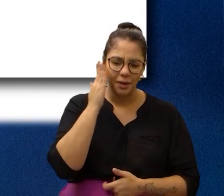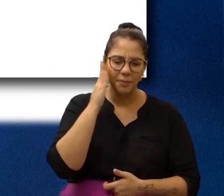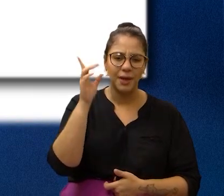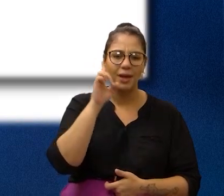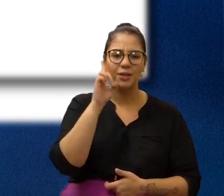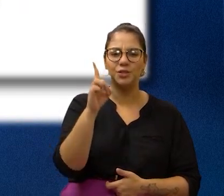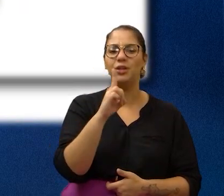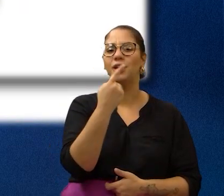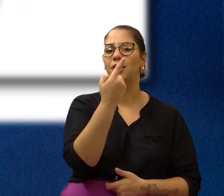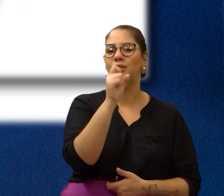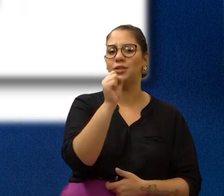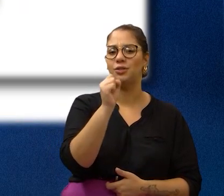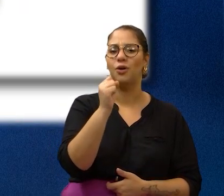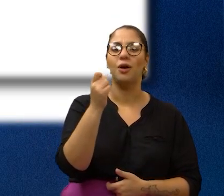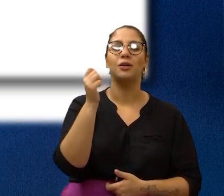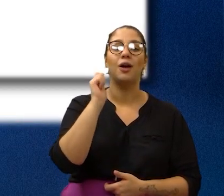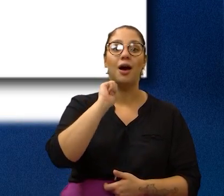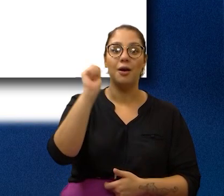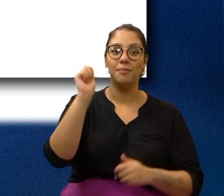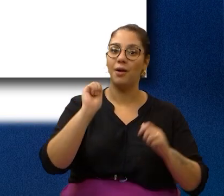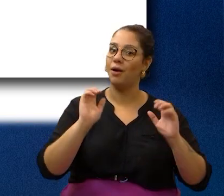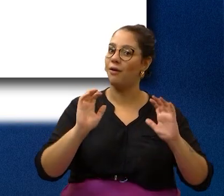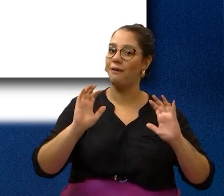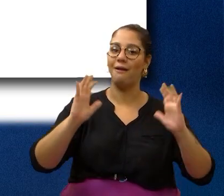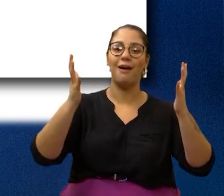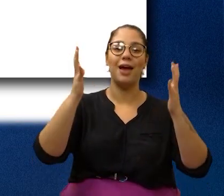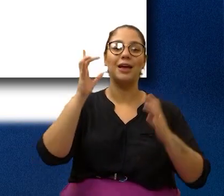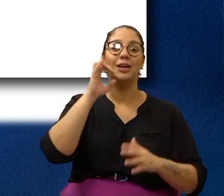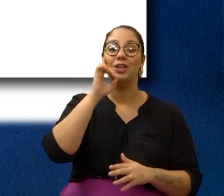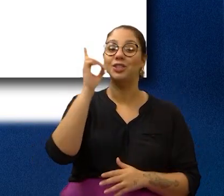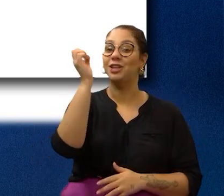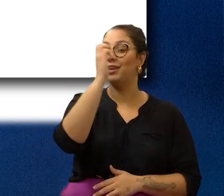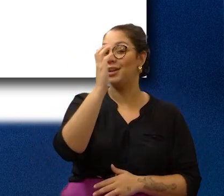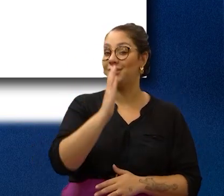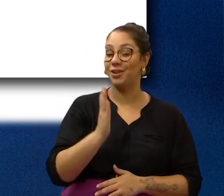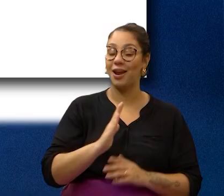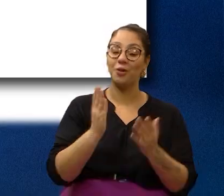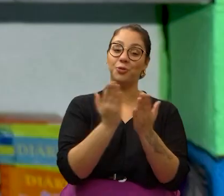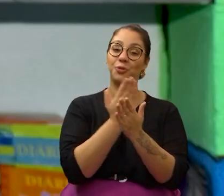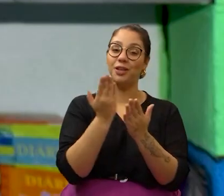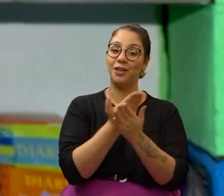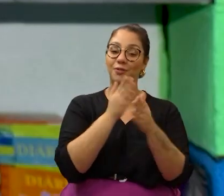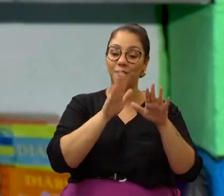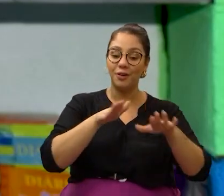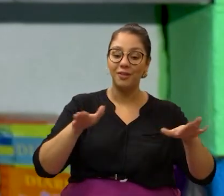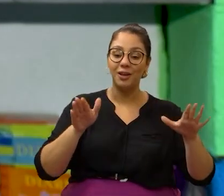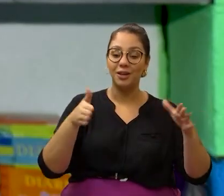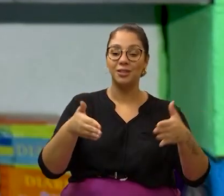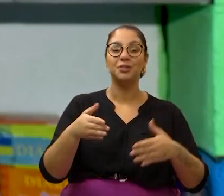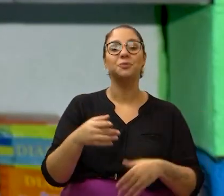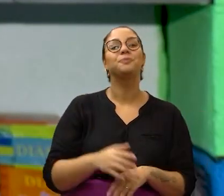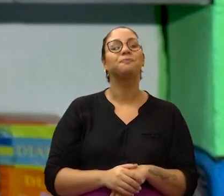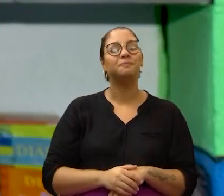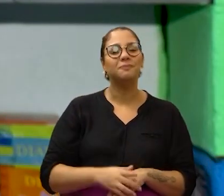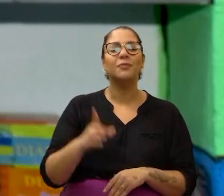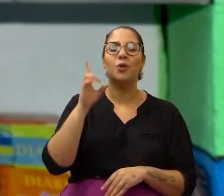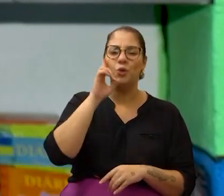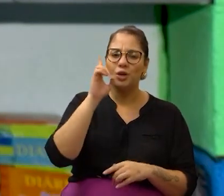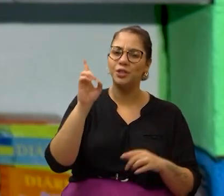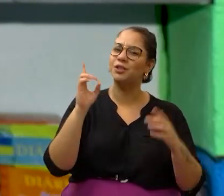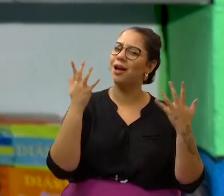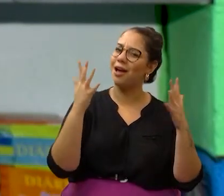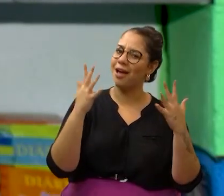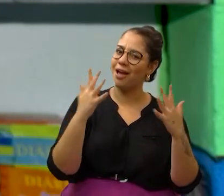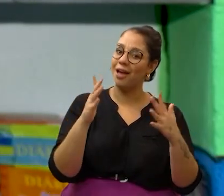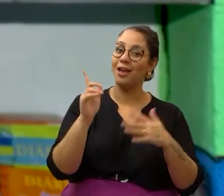dia 18 de abril é comemorado o Dia Nacional do Livro Infantil? A data é comemorada no dia do